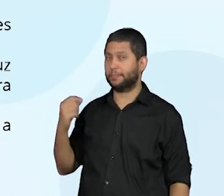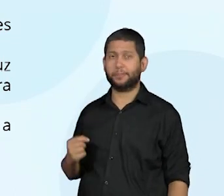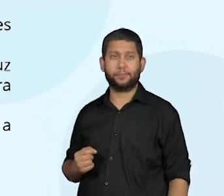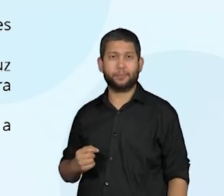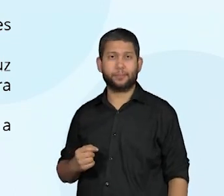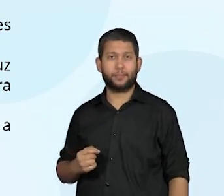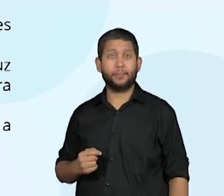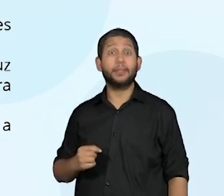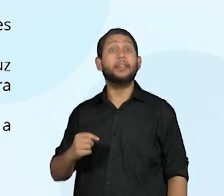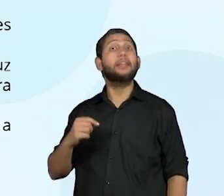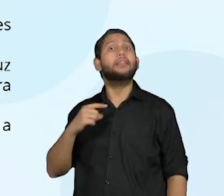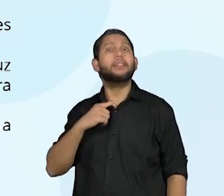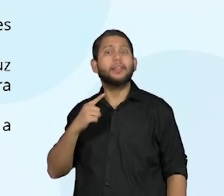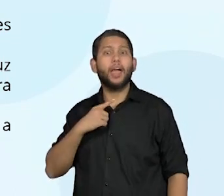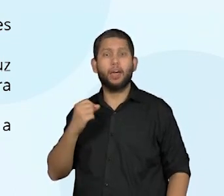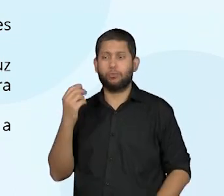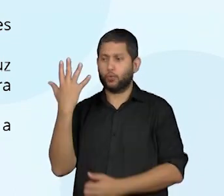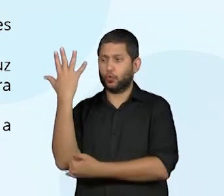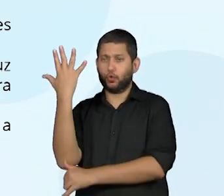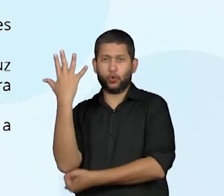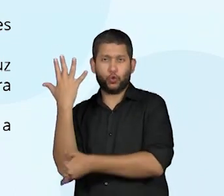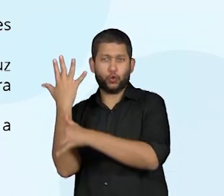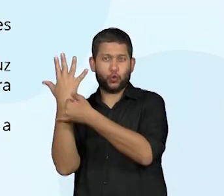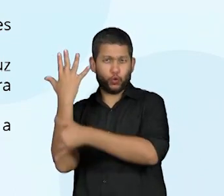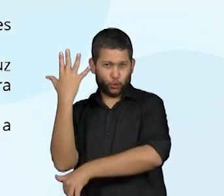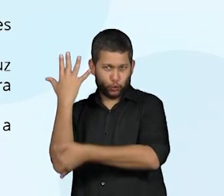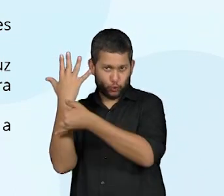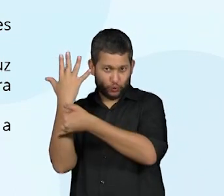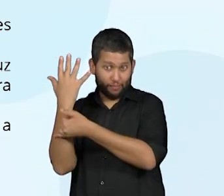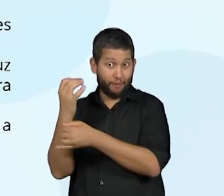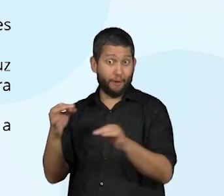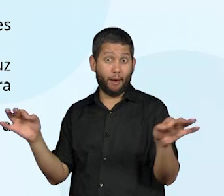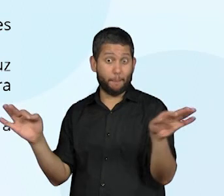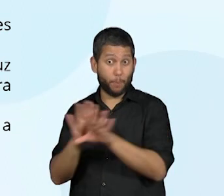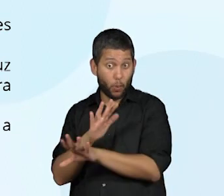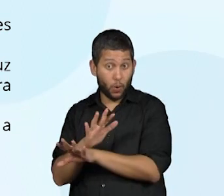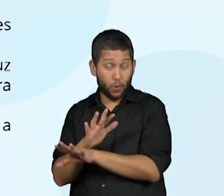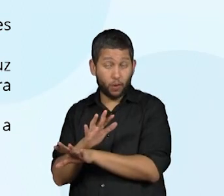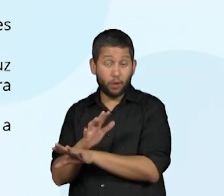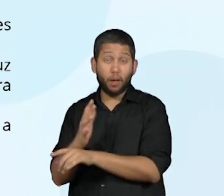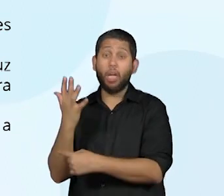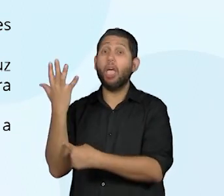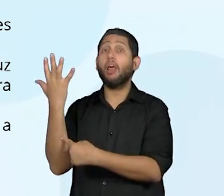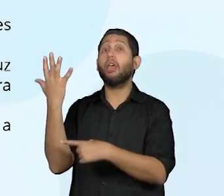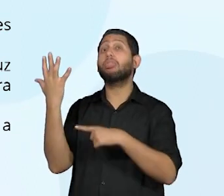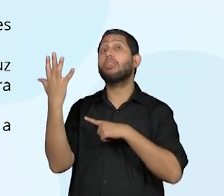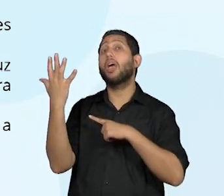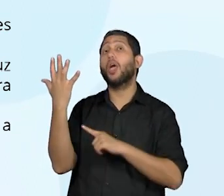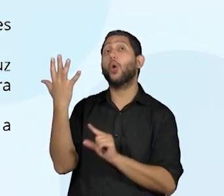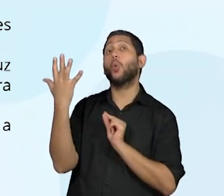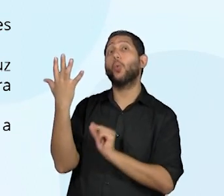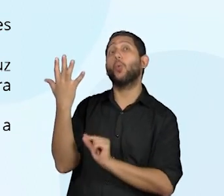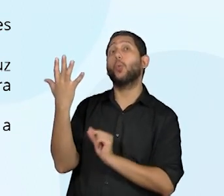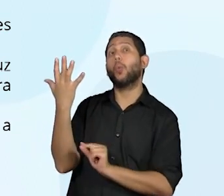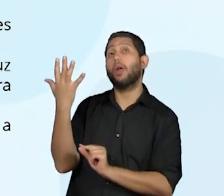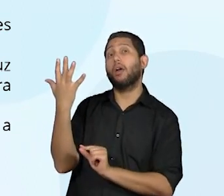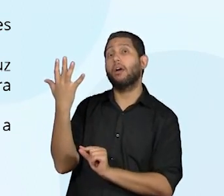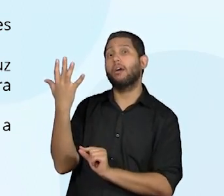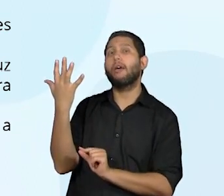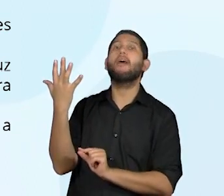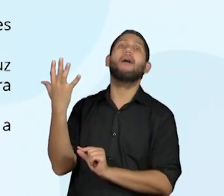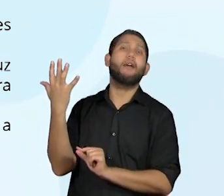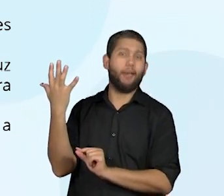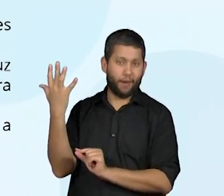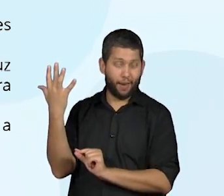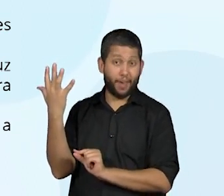da fotossíntese, a planta cria o tananã, que vocês vão preencher, que é o